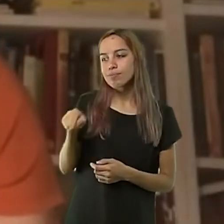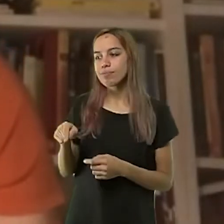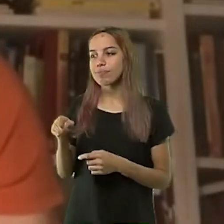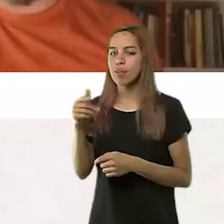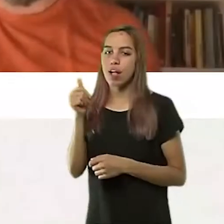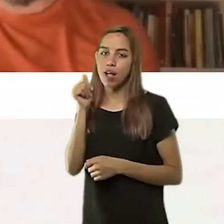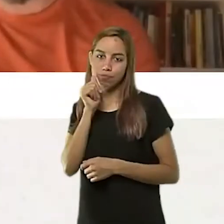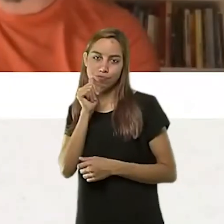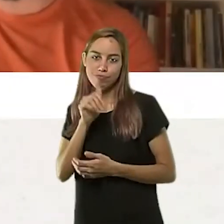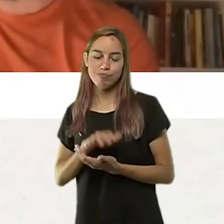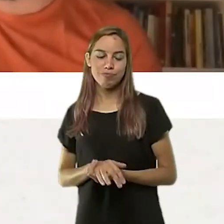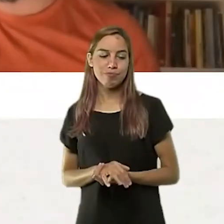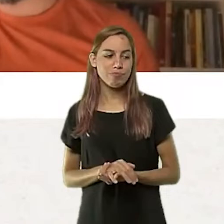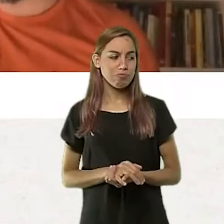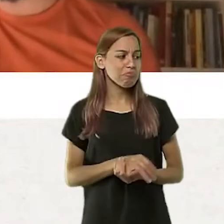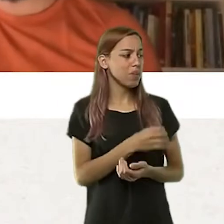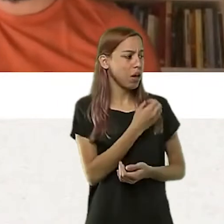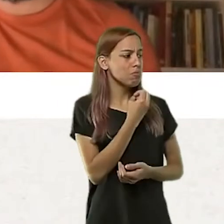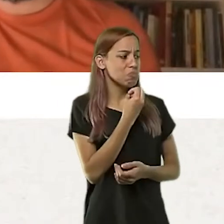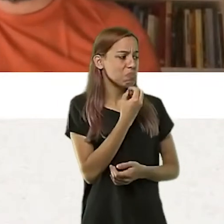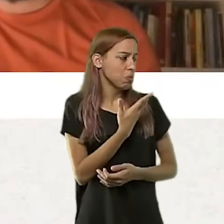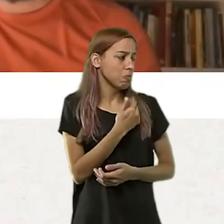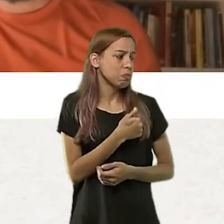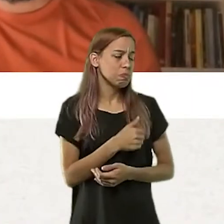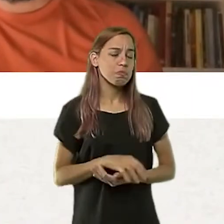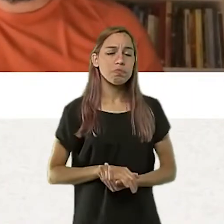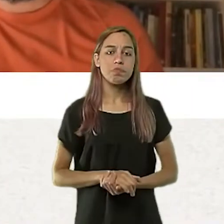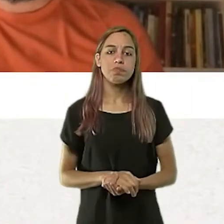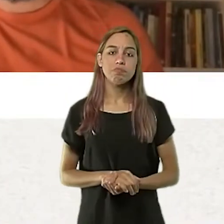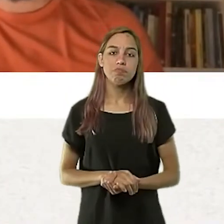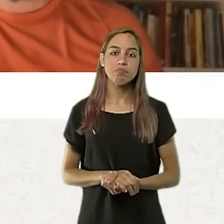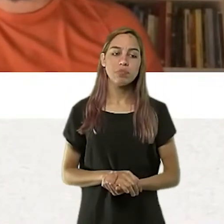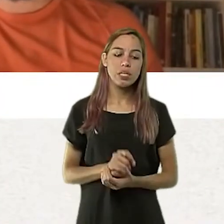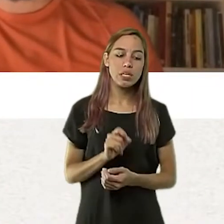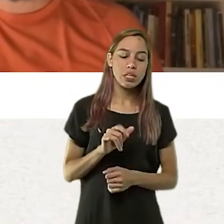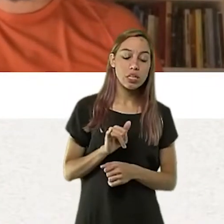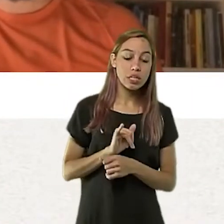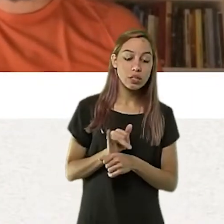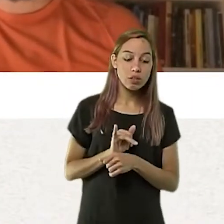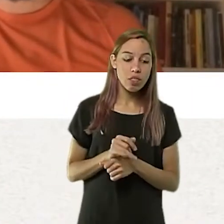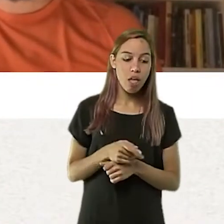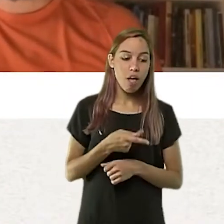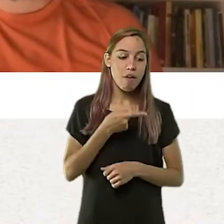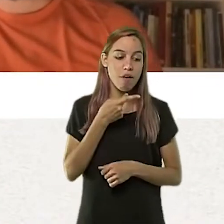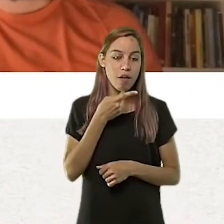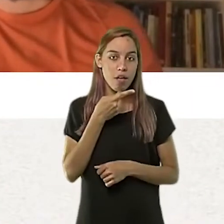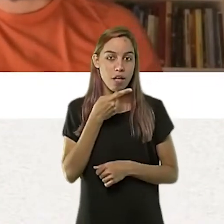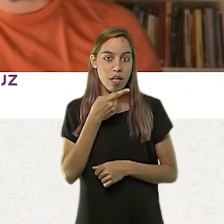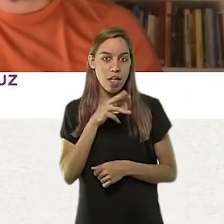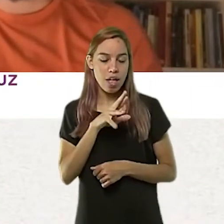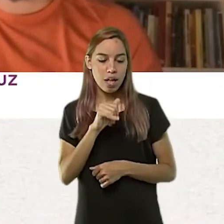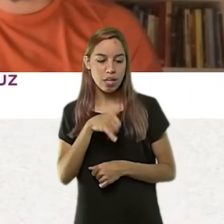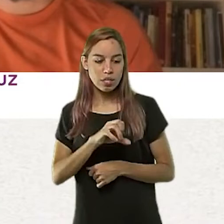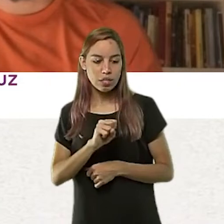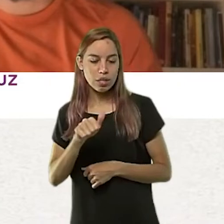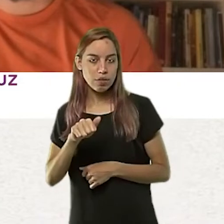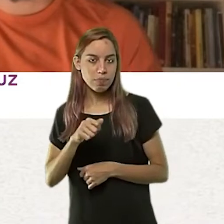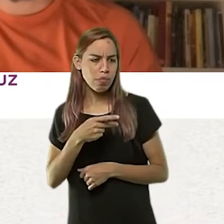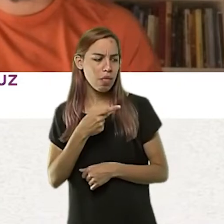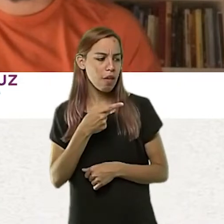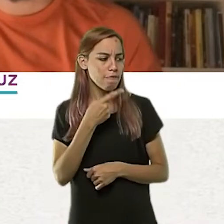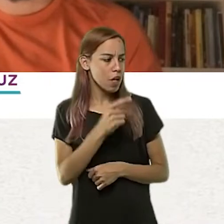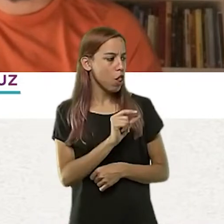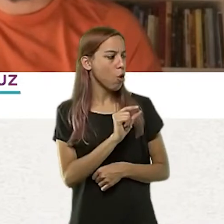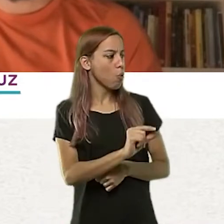Tá bom. Quem mais aqui? Fala um pouquinho, Raíssa, sobre a gravação do curso